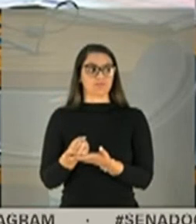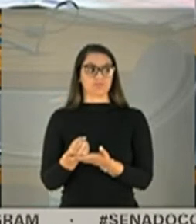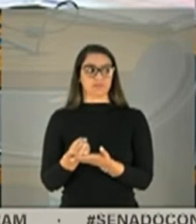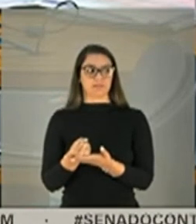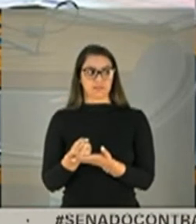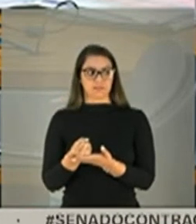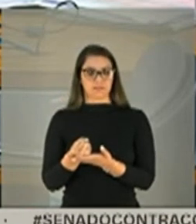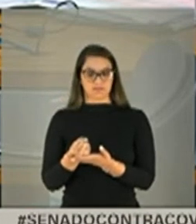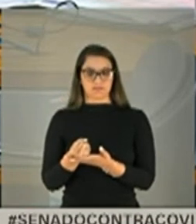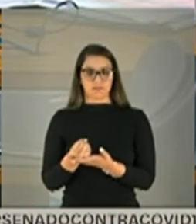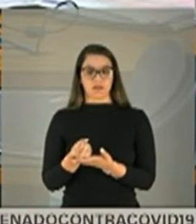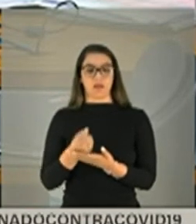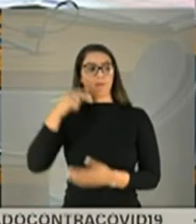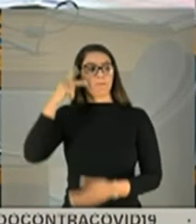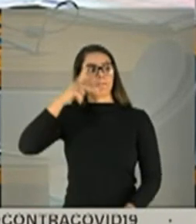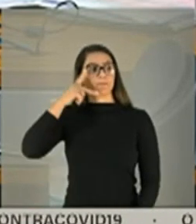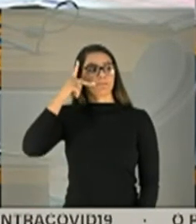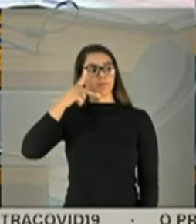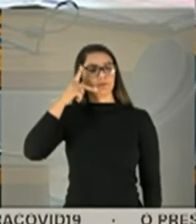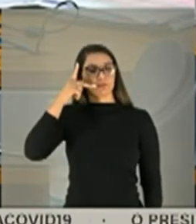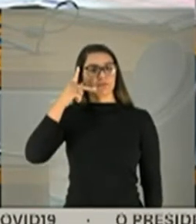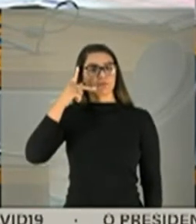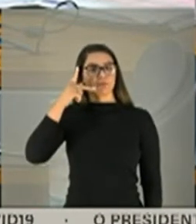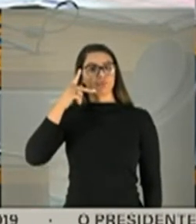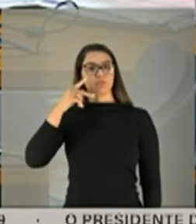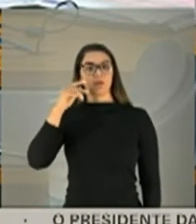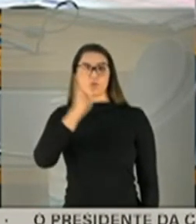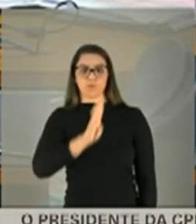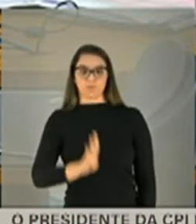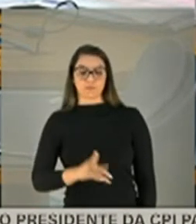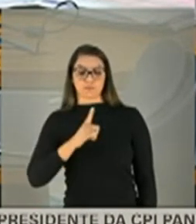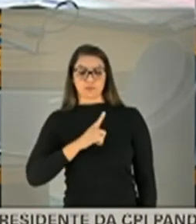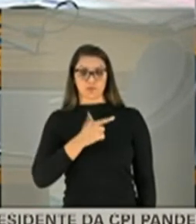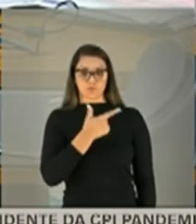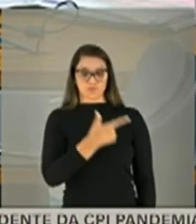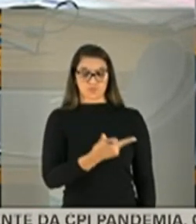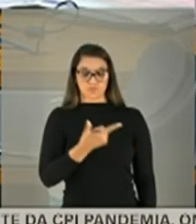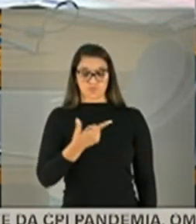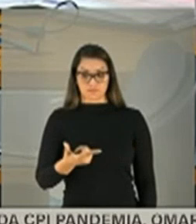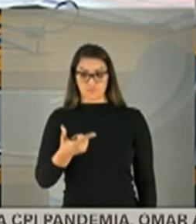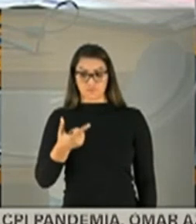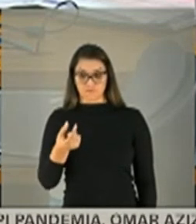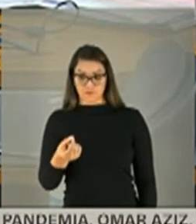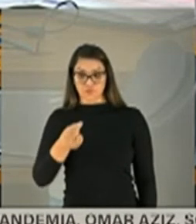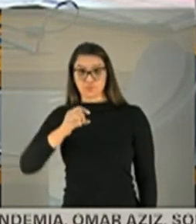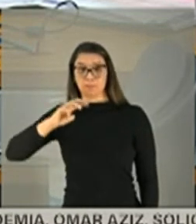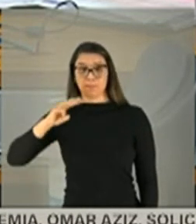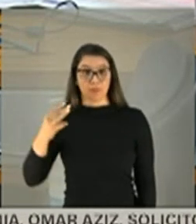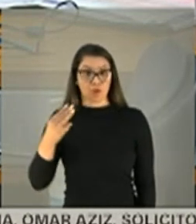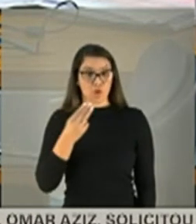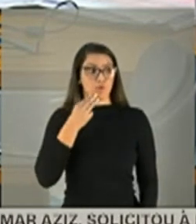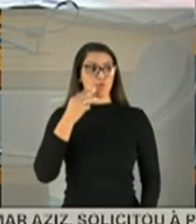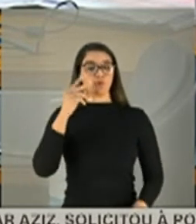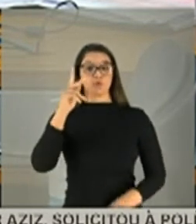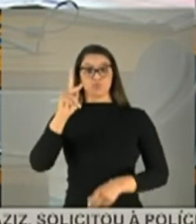esta política no Brasil, que tem 220 milhões de habitantes,